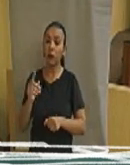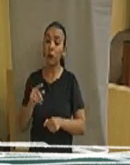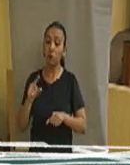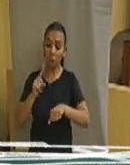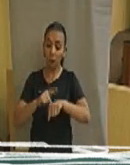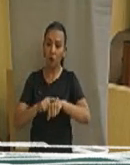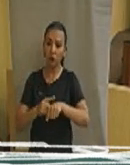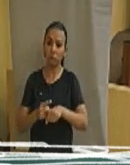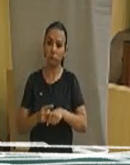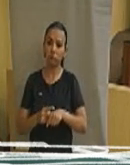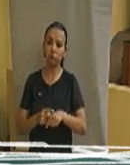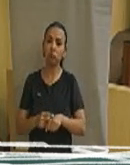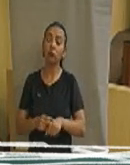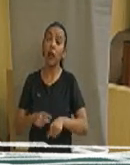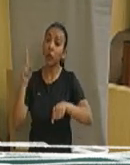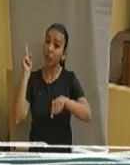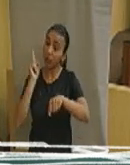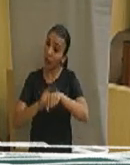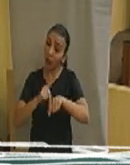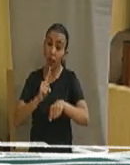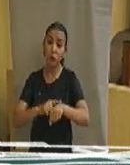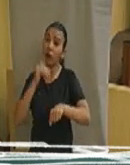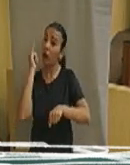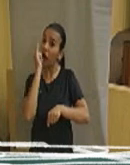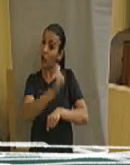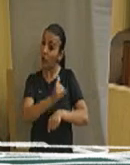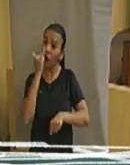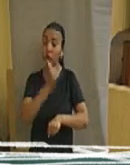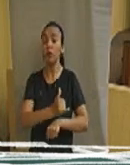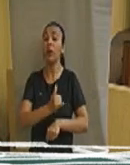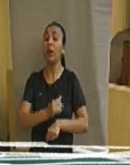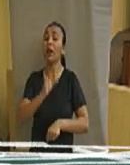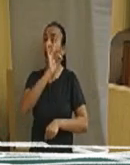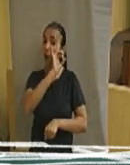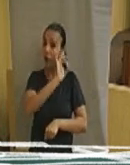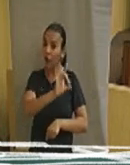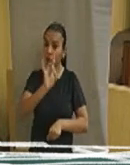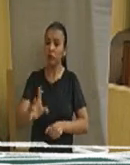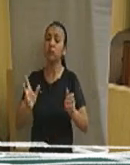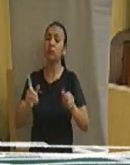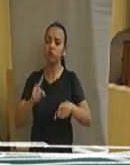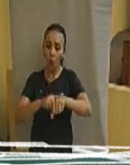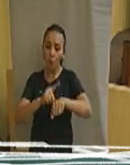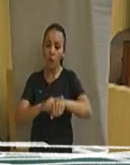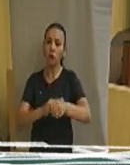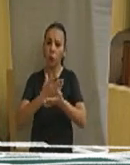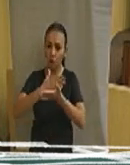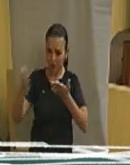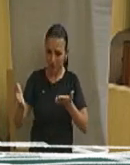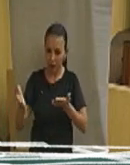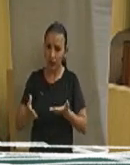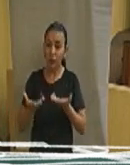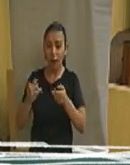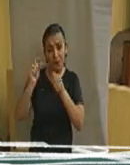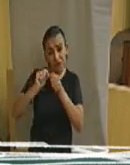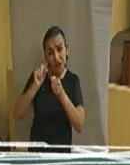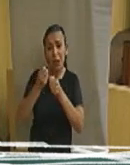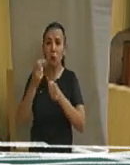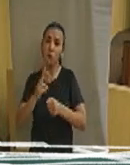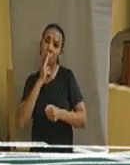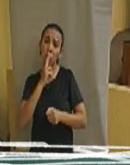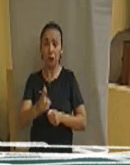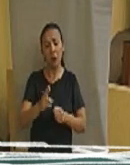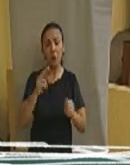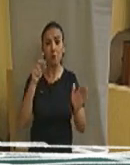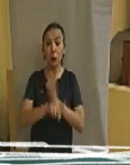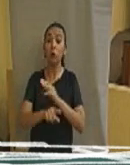As discriminações de tempo serão lembradas ao início de cada bloco por mim. Para fazer e responder perguntas, a comunidade deverá